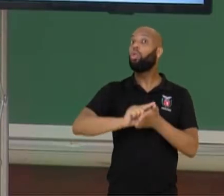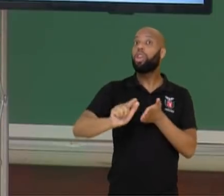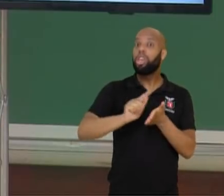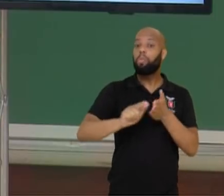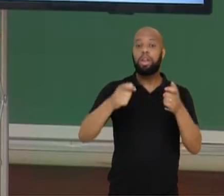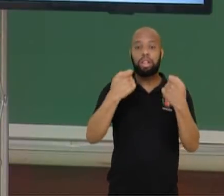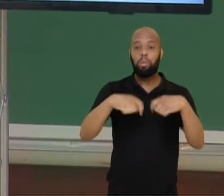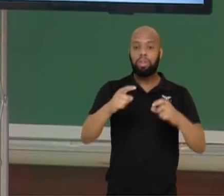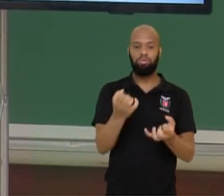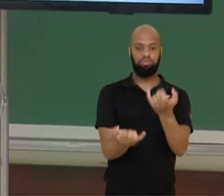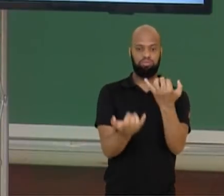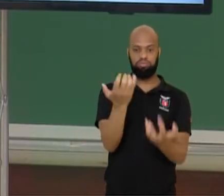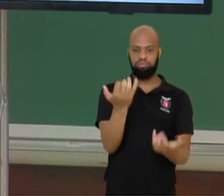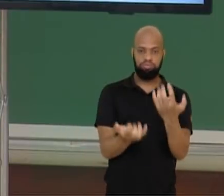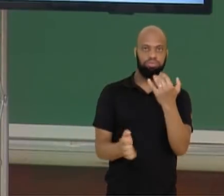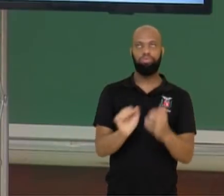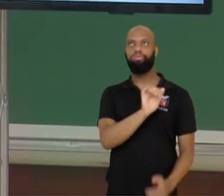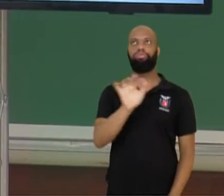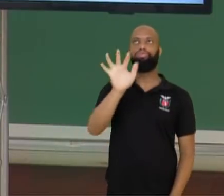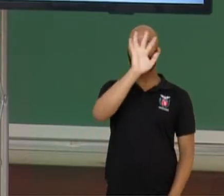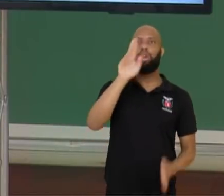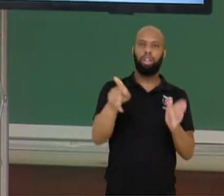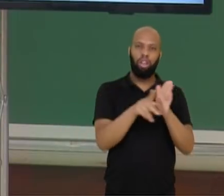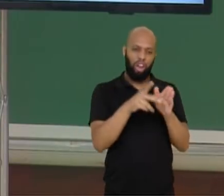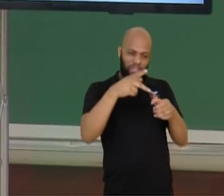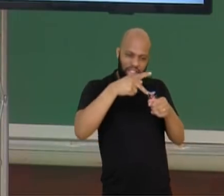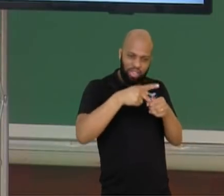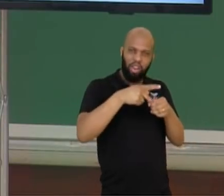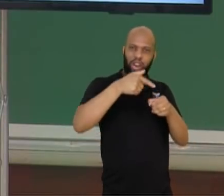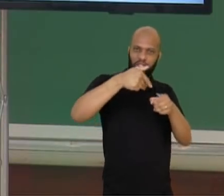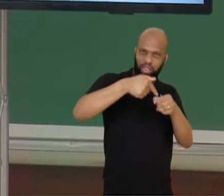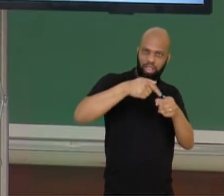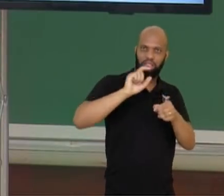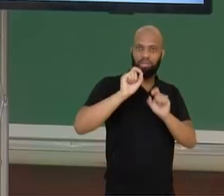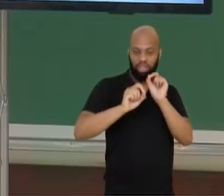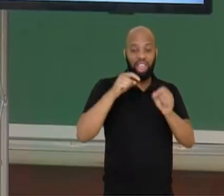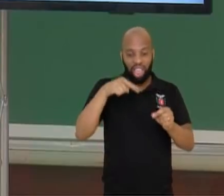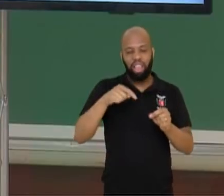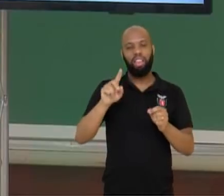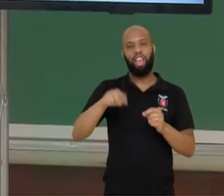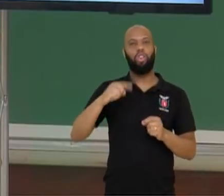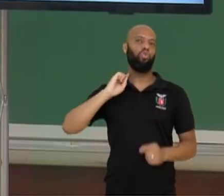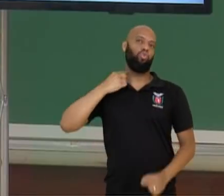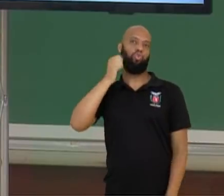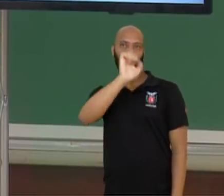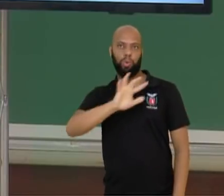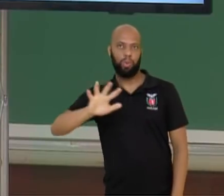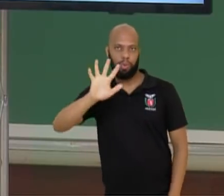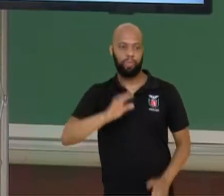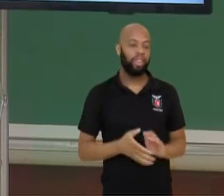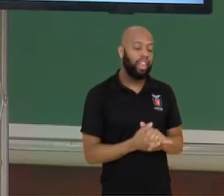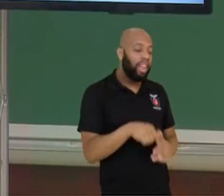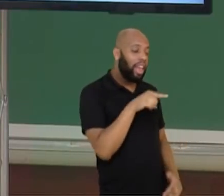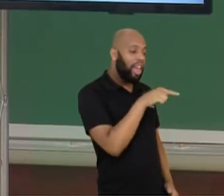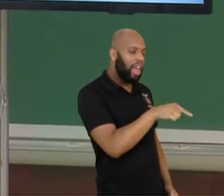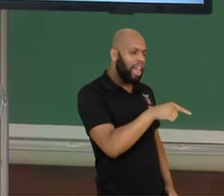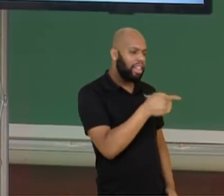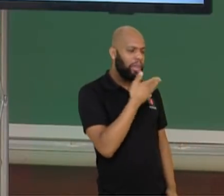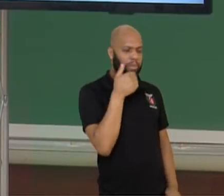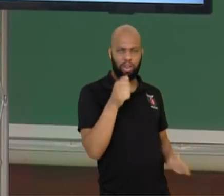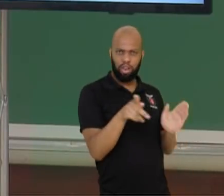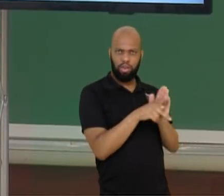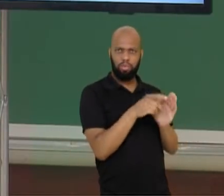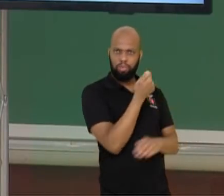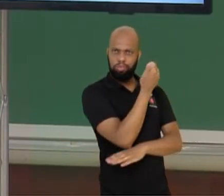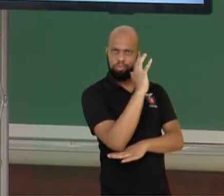um combustível fóssil. Combustível fóssil é que é o poluente, tá? Termoelétrica é preferível para o meio